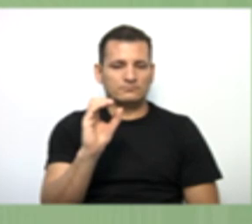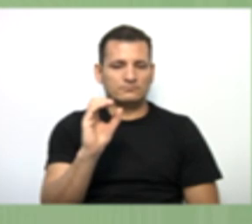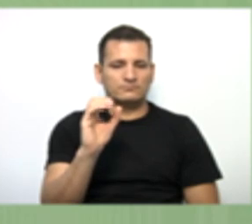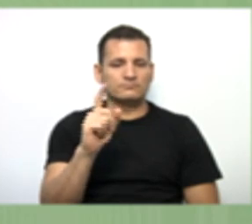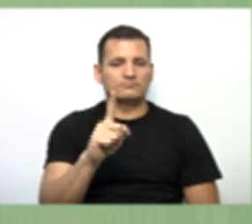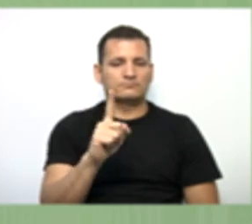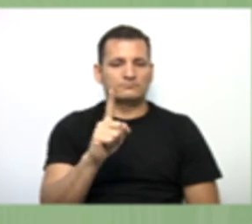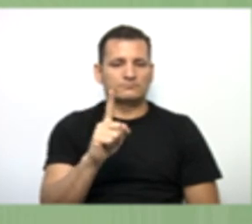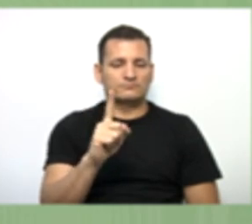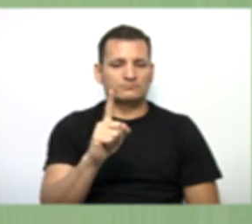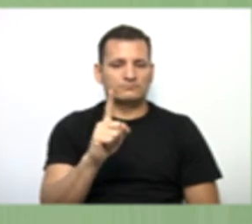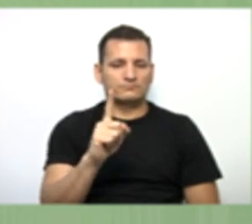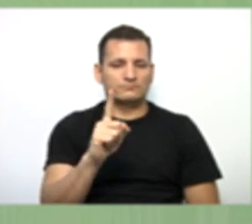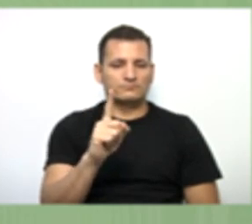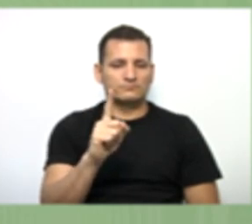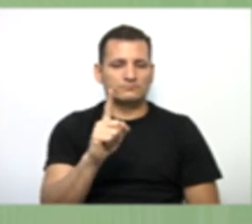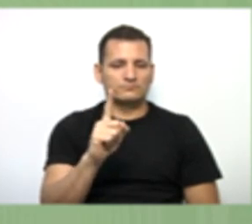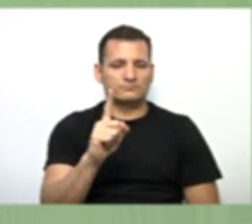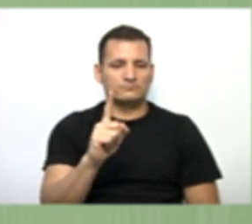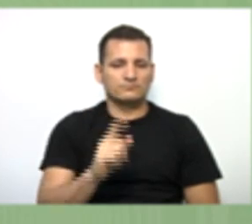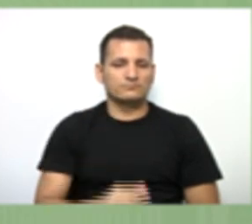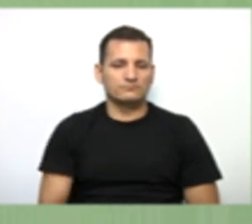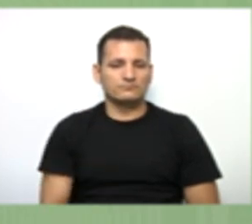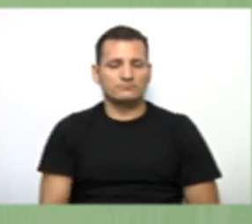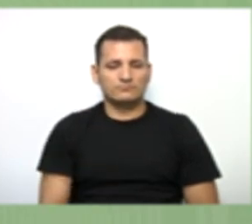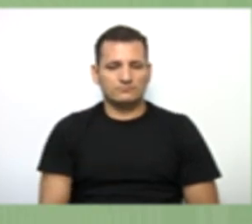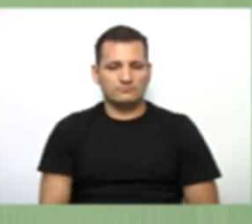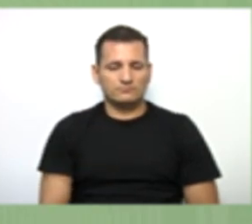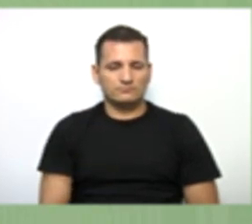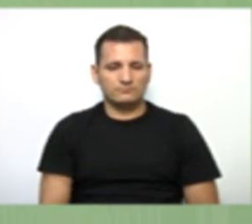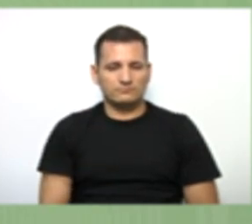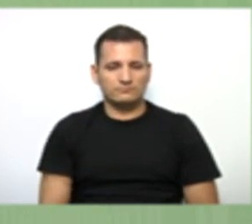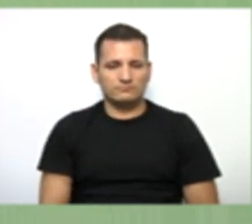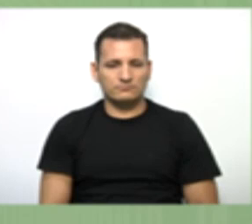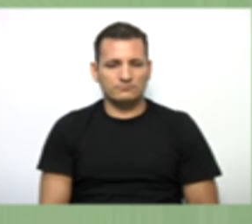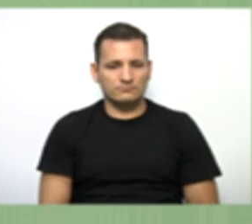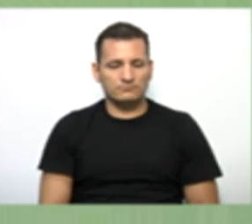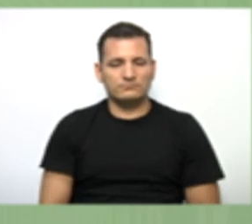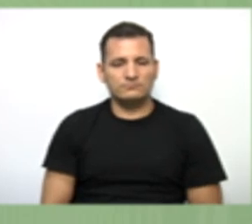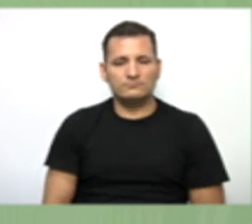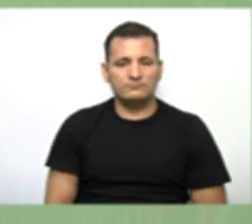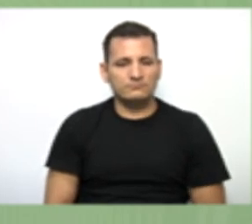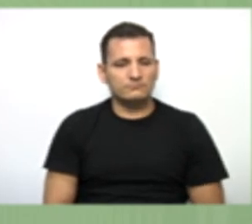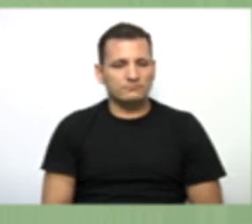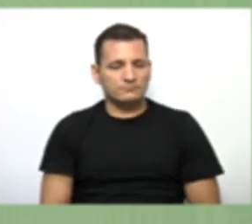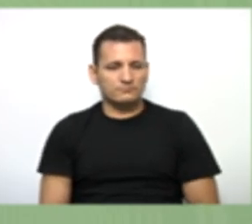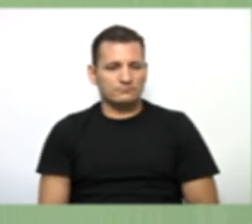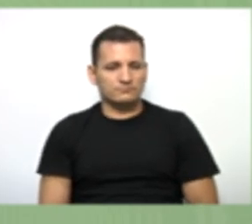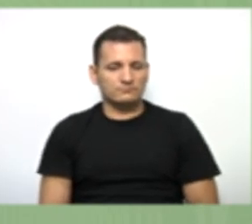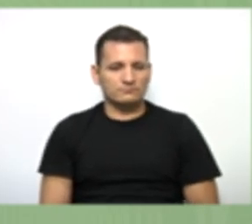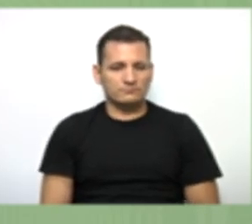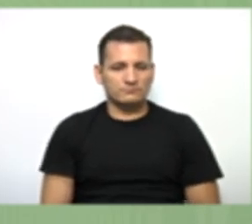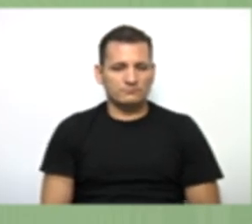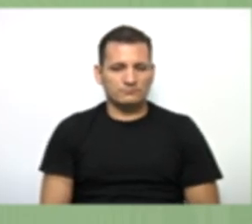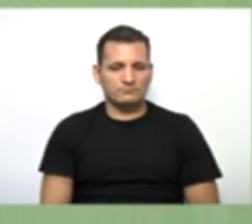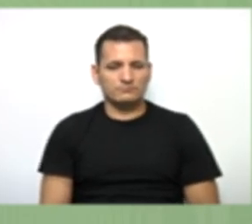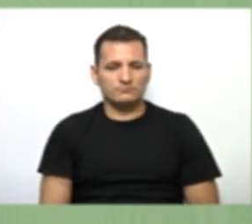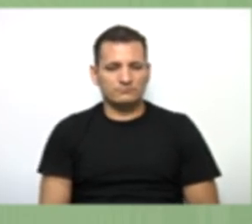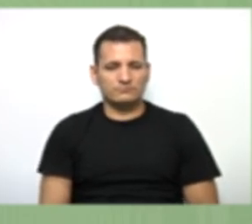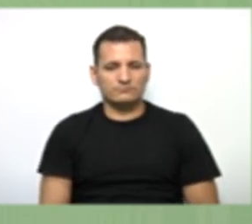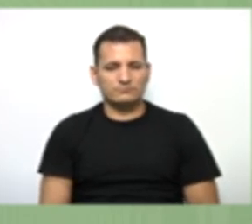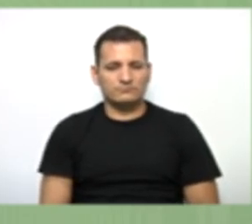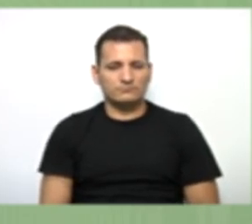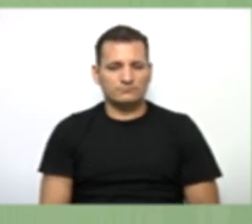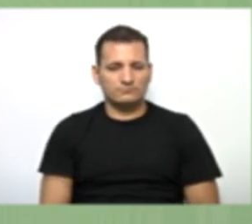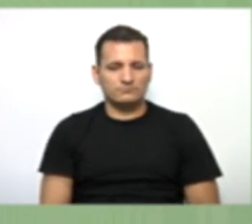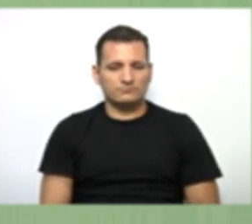1? Né? Isso aqui. E o 1? É o 1 mesmo.